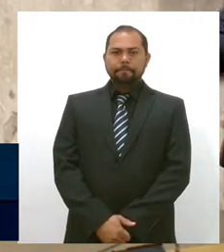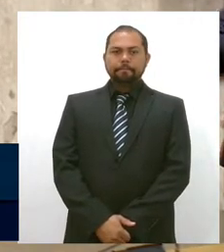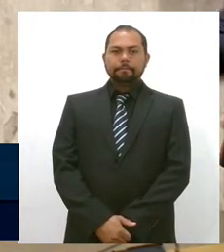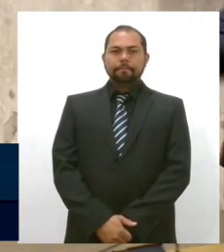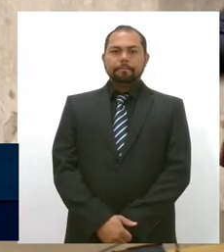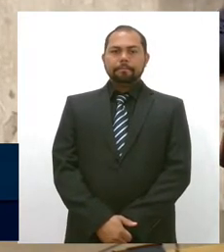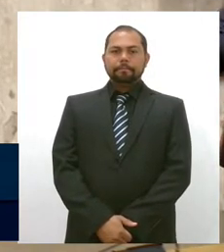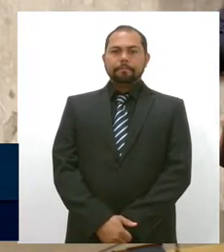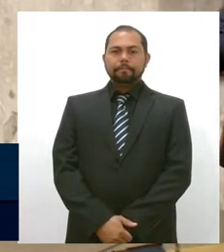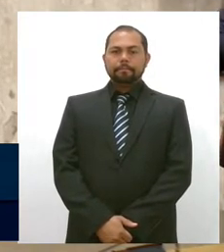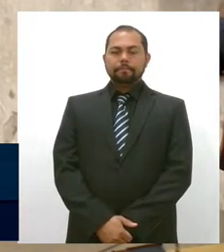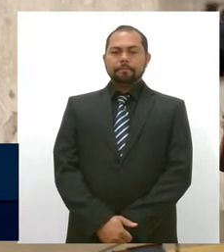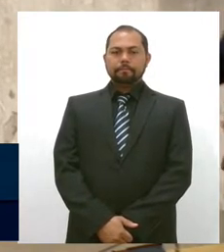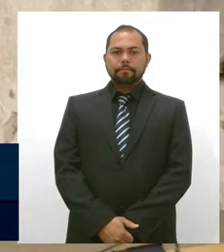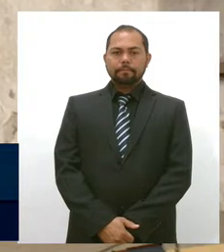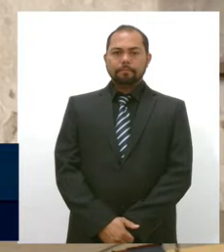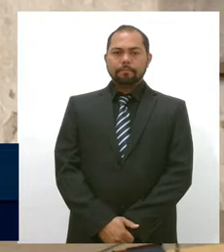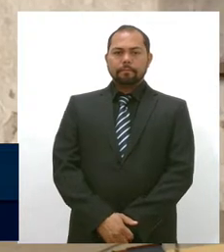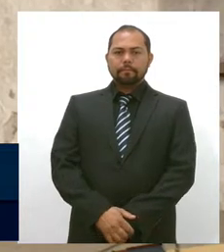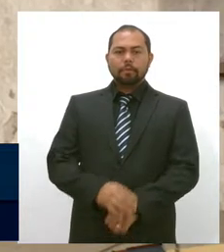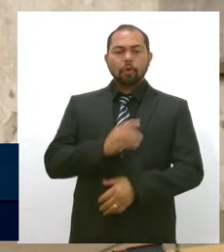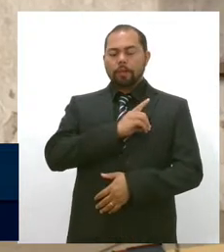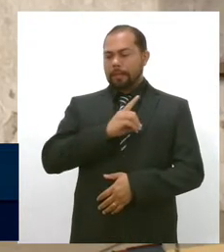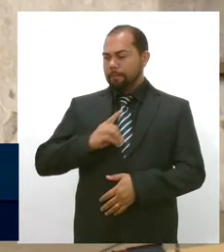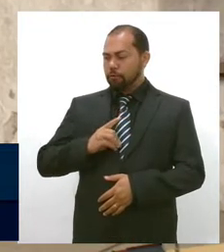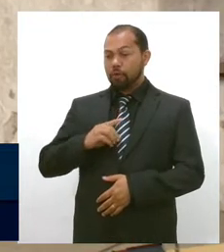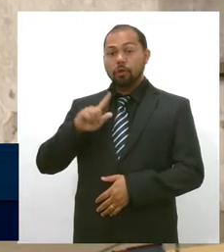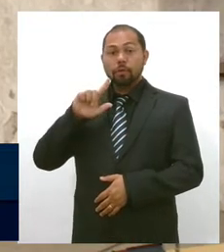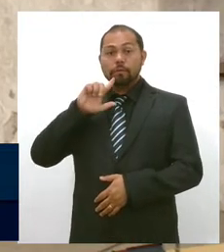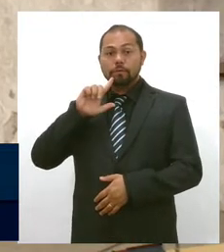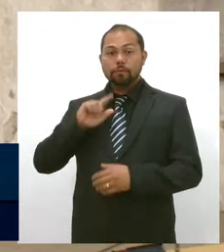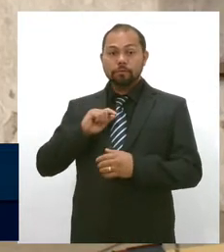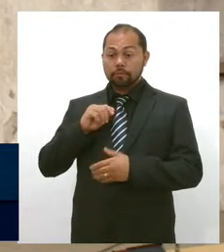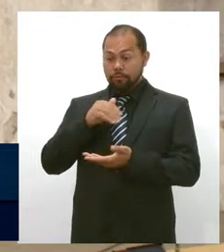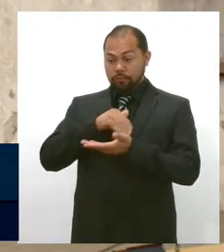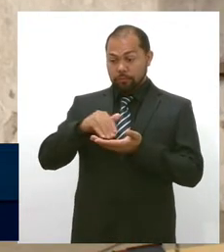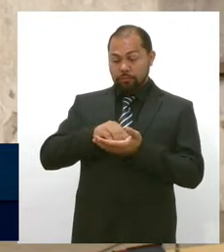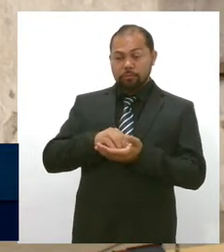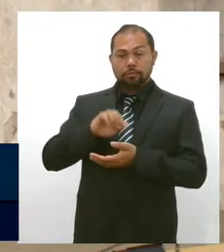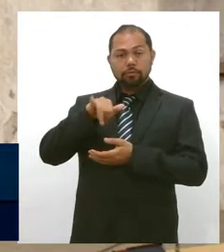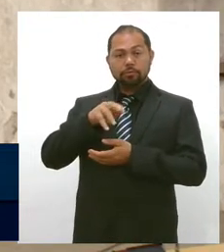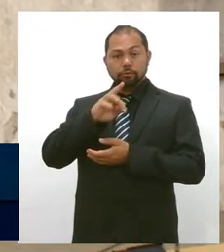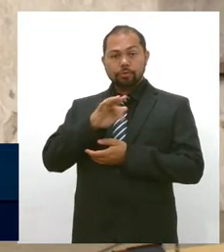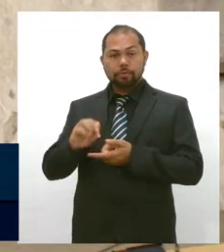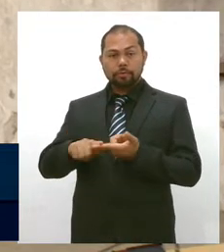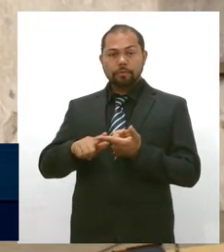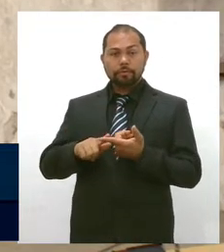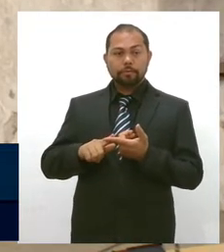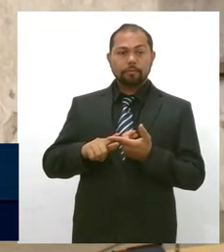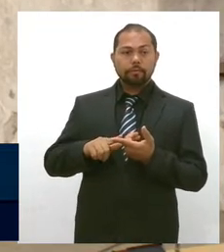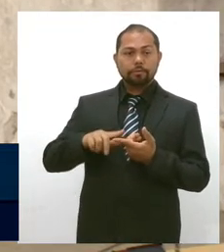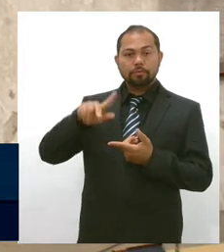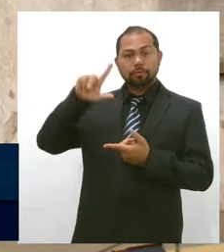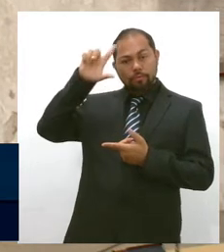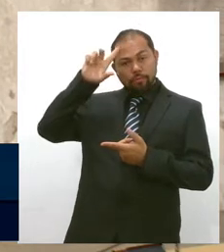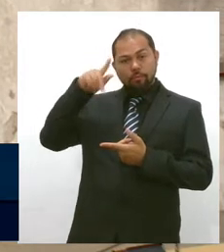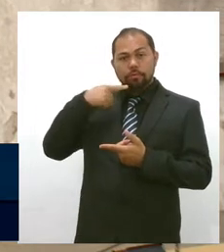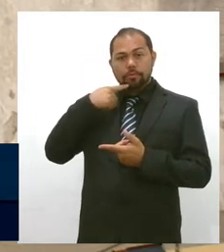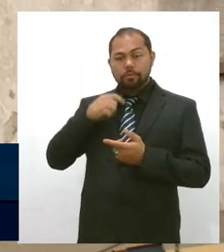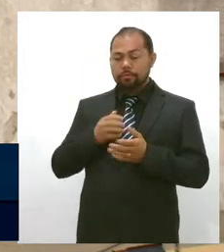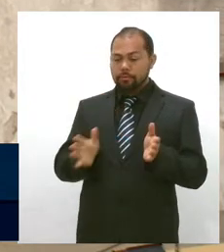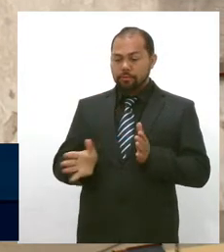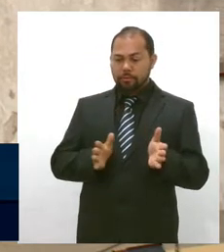Deputado Luciano Bispo, secretariado pelos senhores deputados Jefferson Andrade e Luciano Pimentel. Ainda no pequeno expediente, o deputado Irã Barbosa ocupou